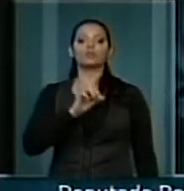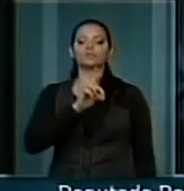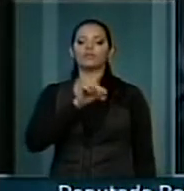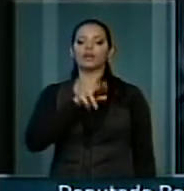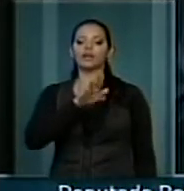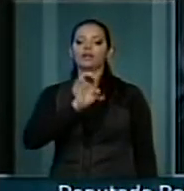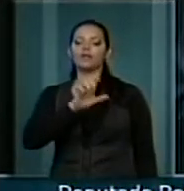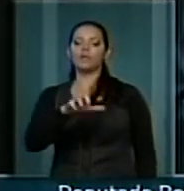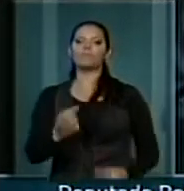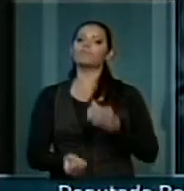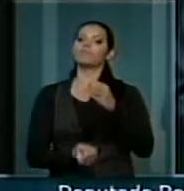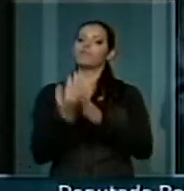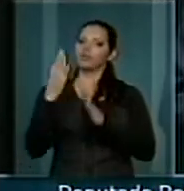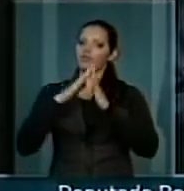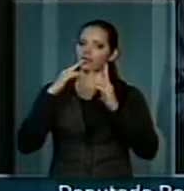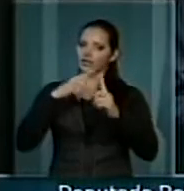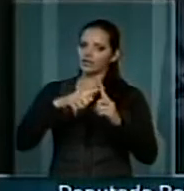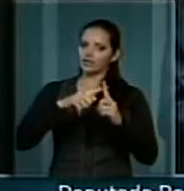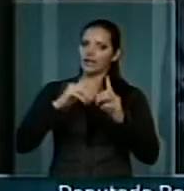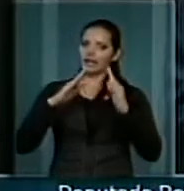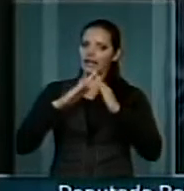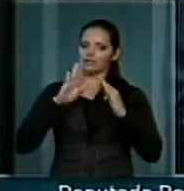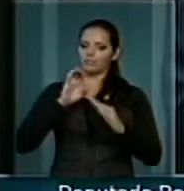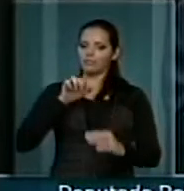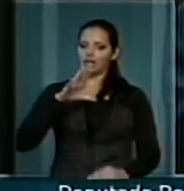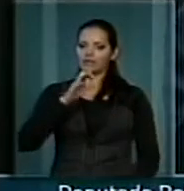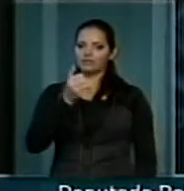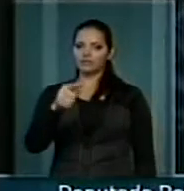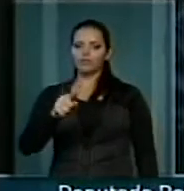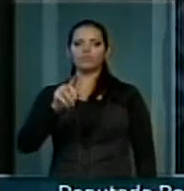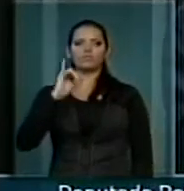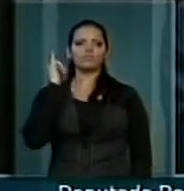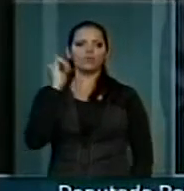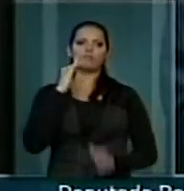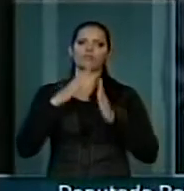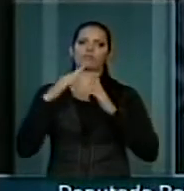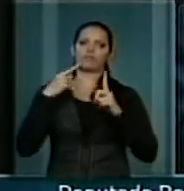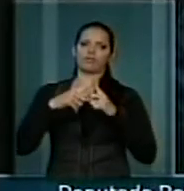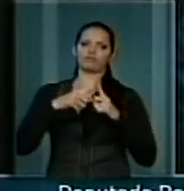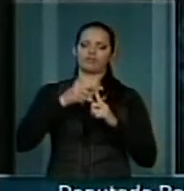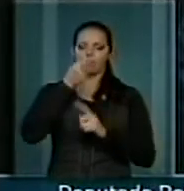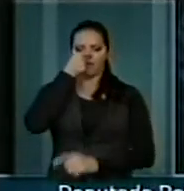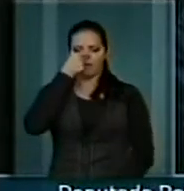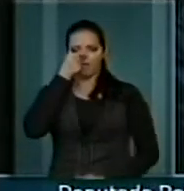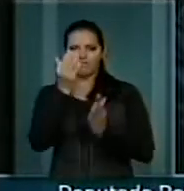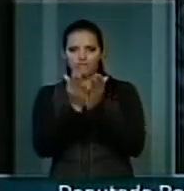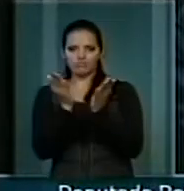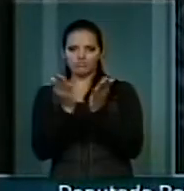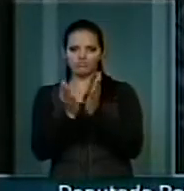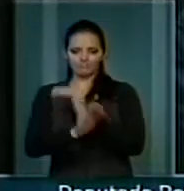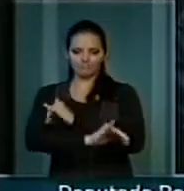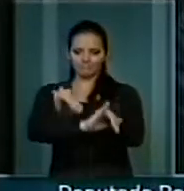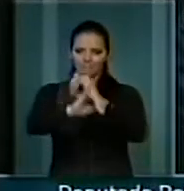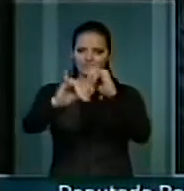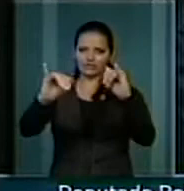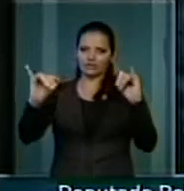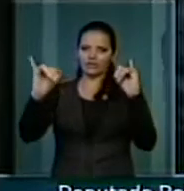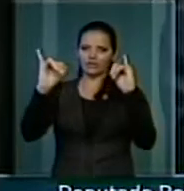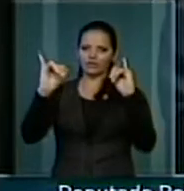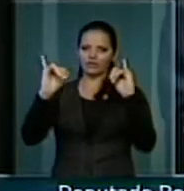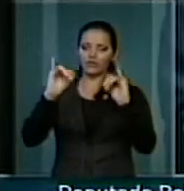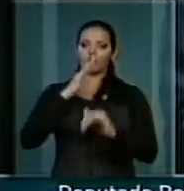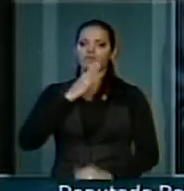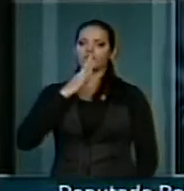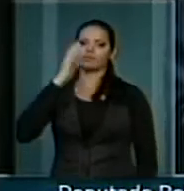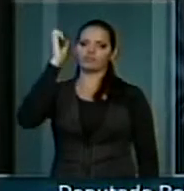da Igreja Casa da Benção, outra grande e importante denominação evangélica de expressão nacional.